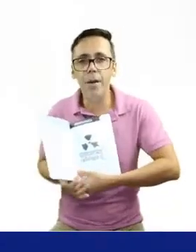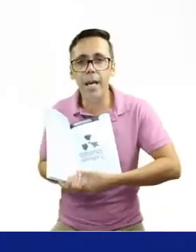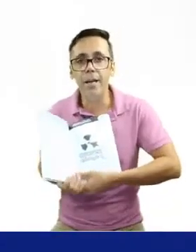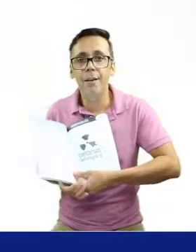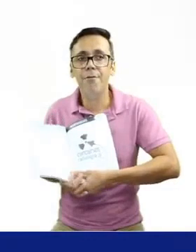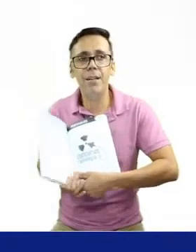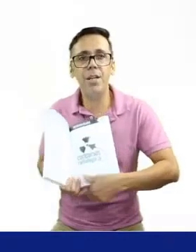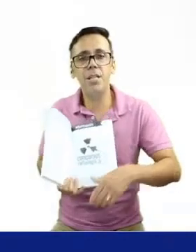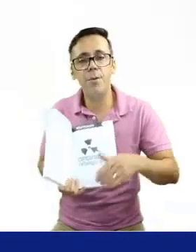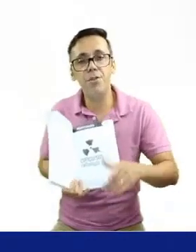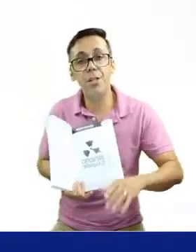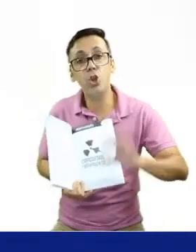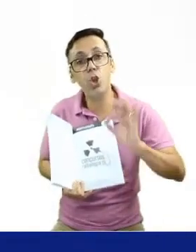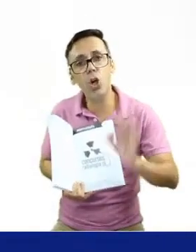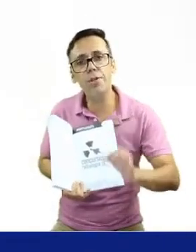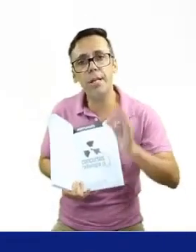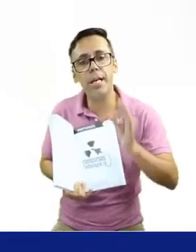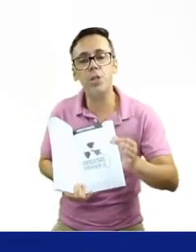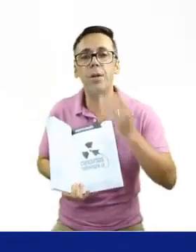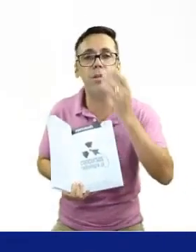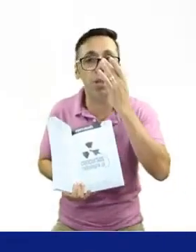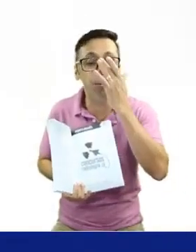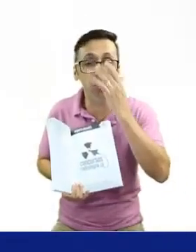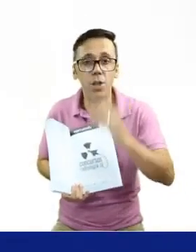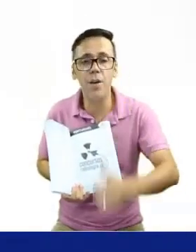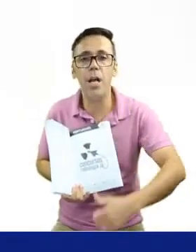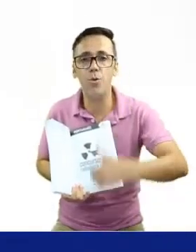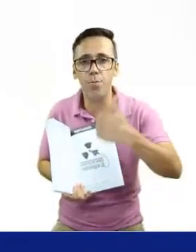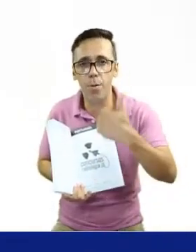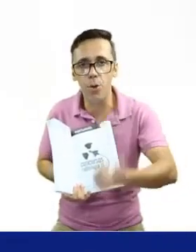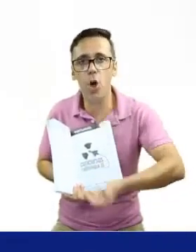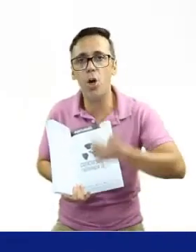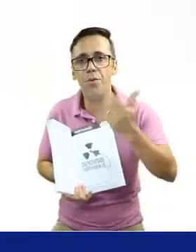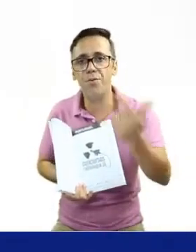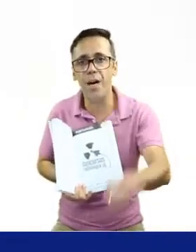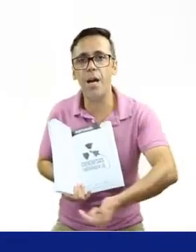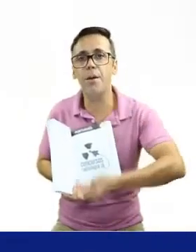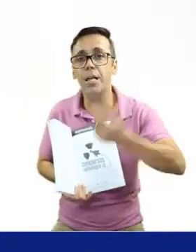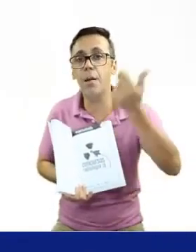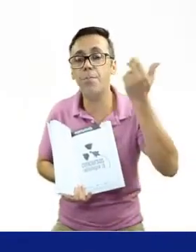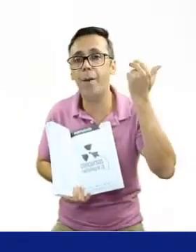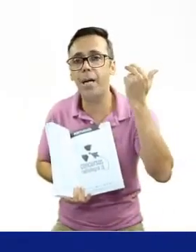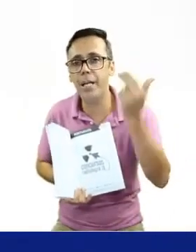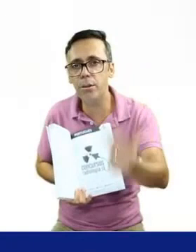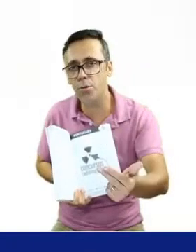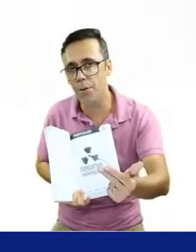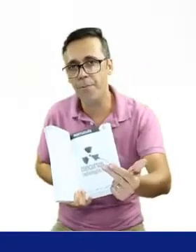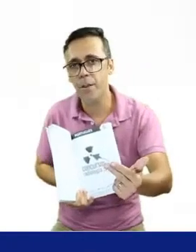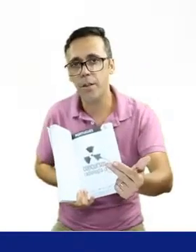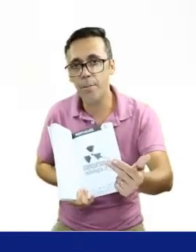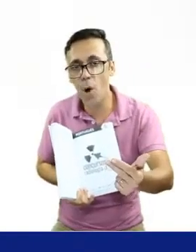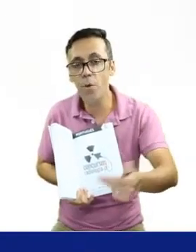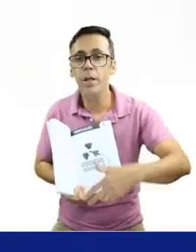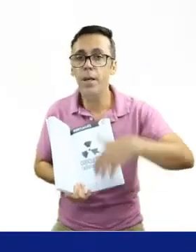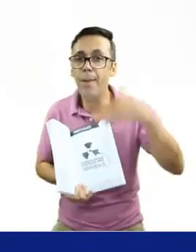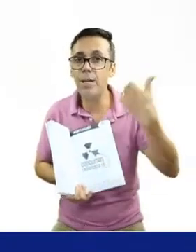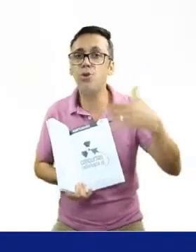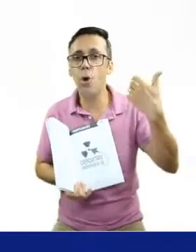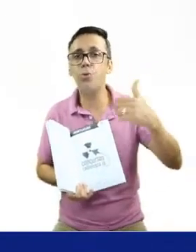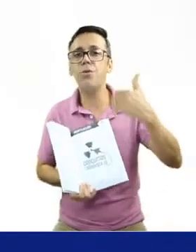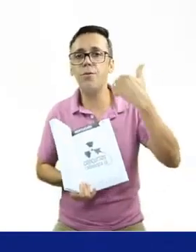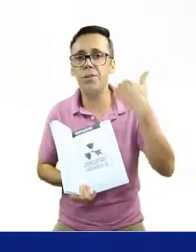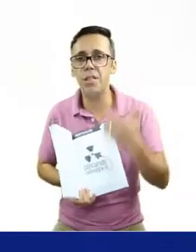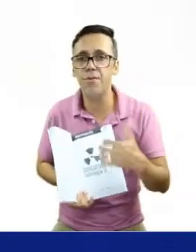também vai trazer para você todos aqueles princípios que nós falamos de pomodoro Farma e Pareto tá bom